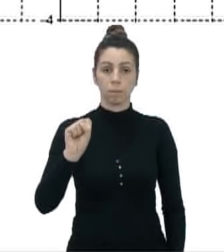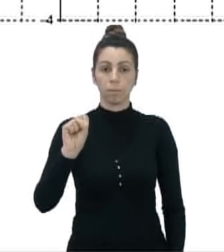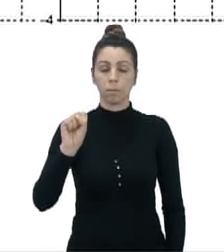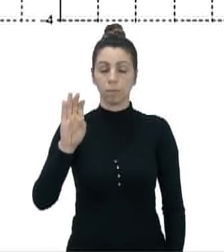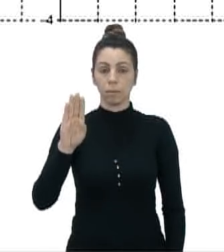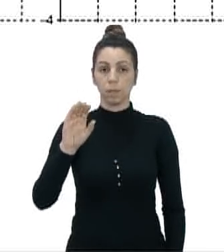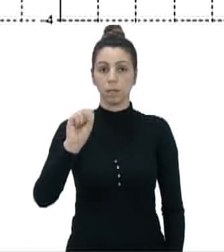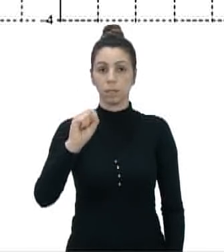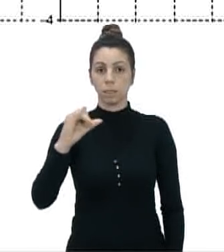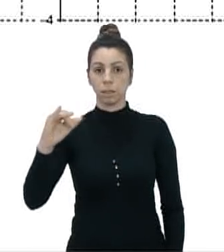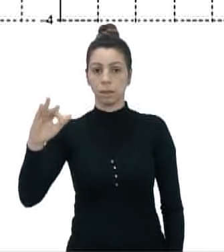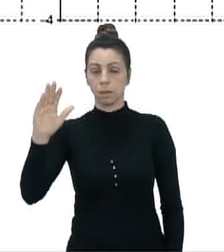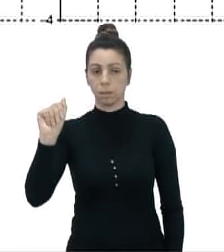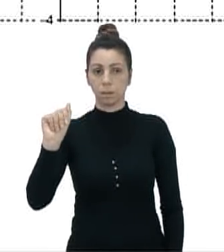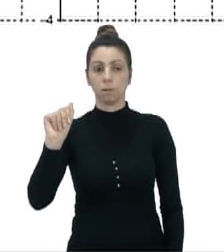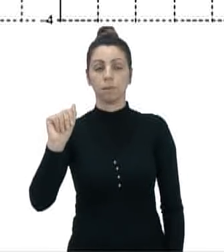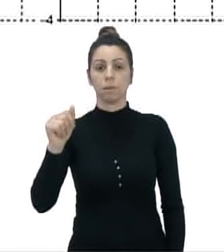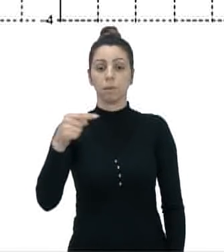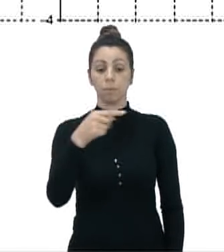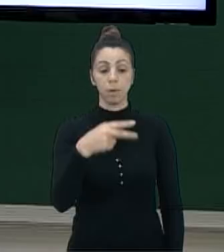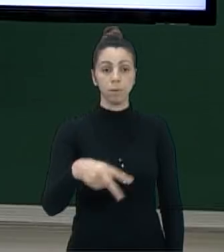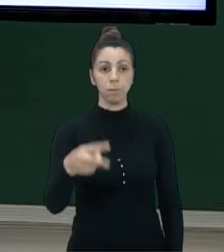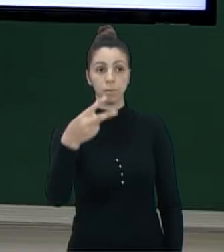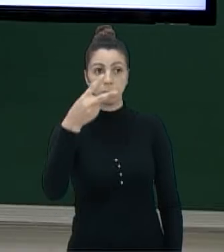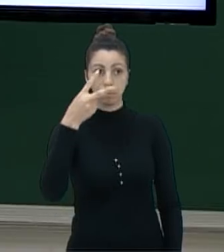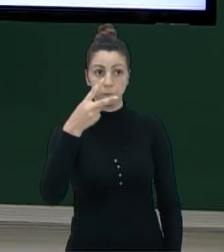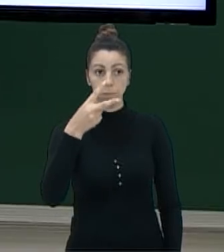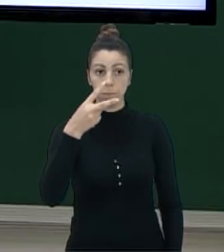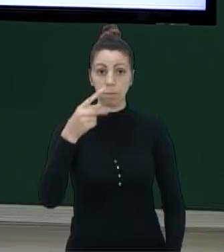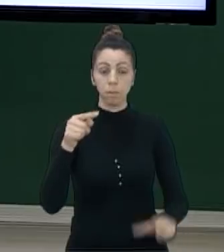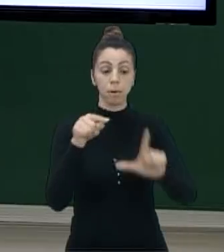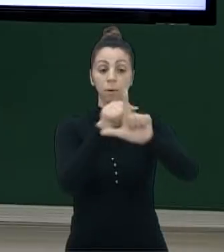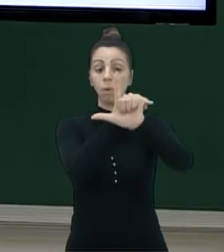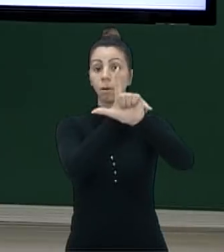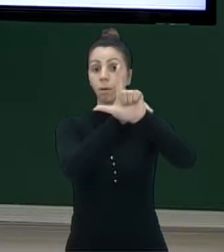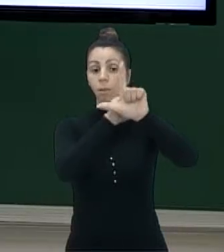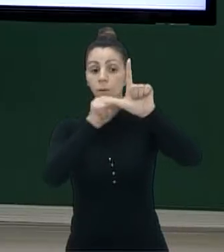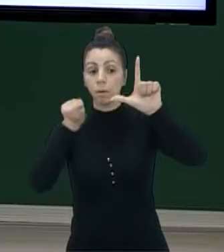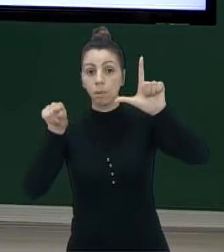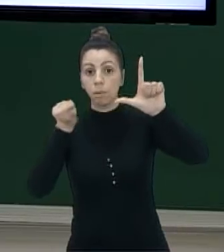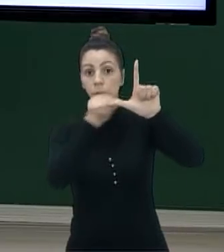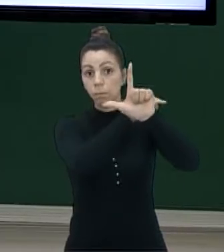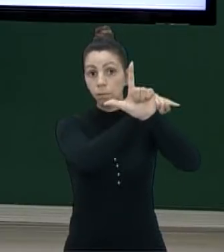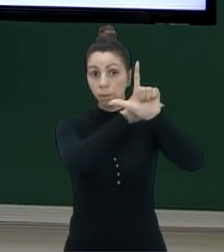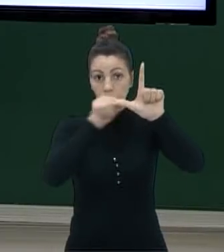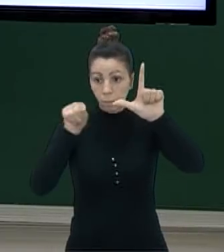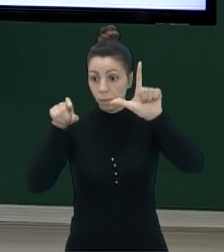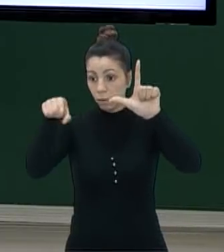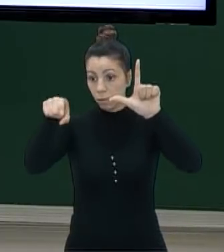-2, lembrando que a abscissa sempre o eixo x,